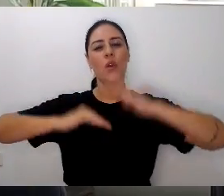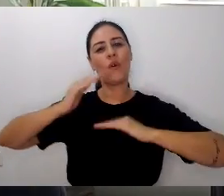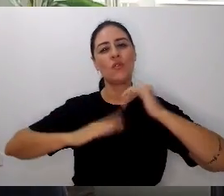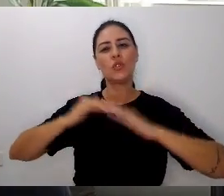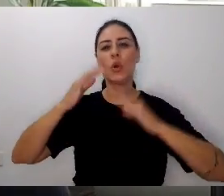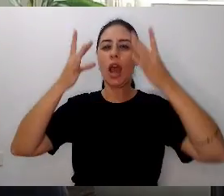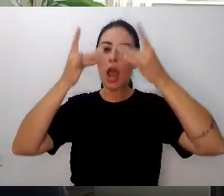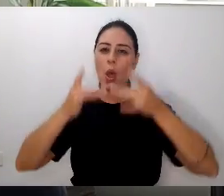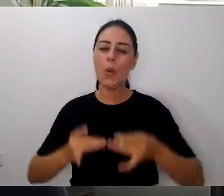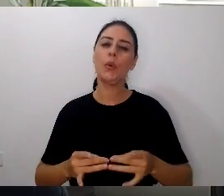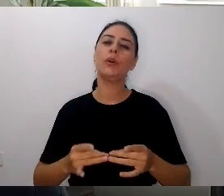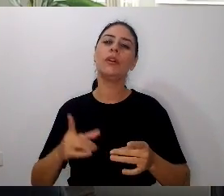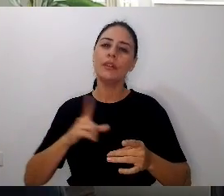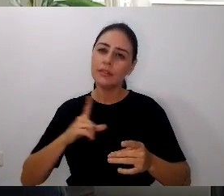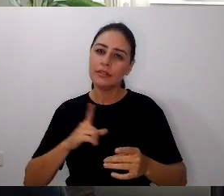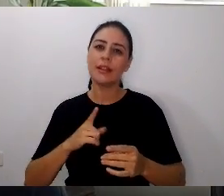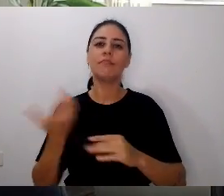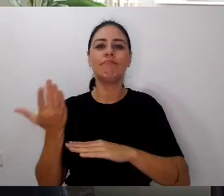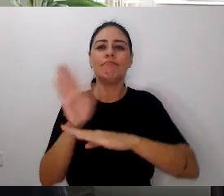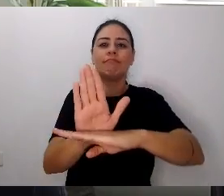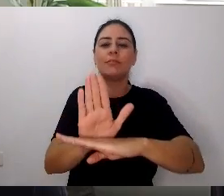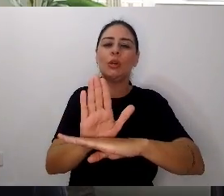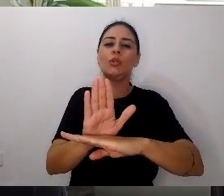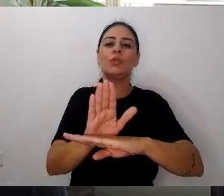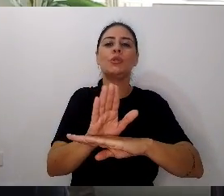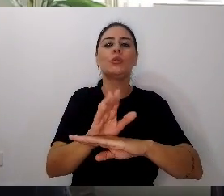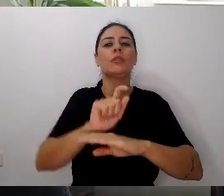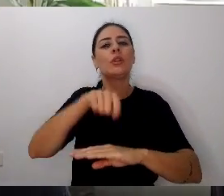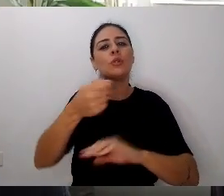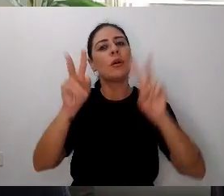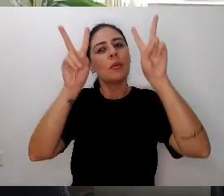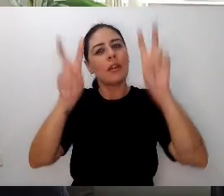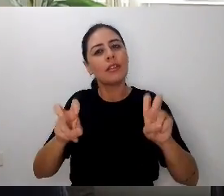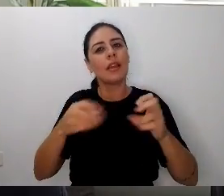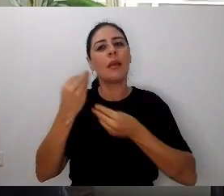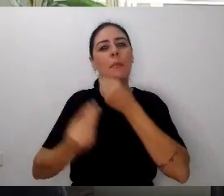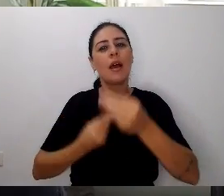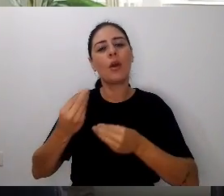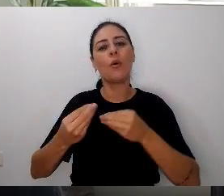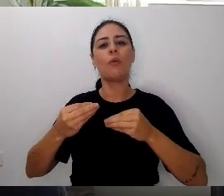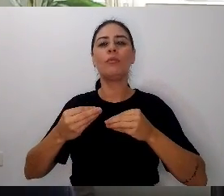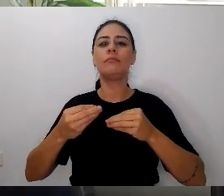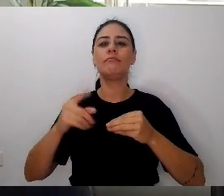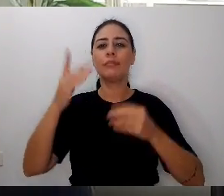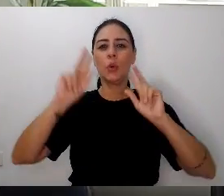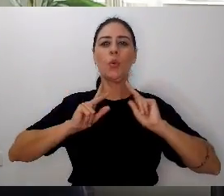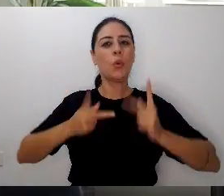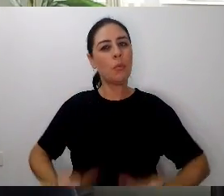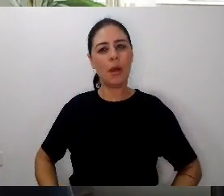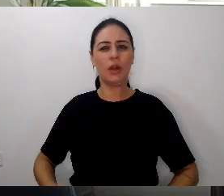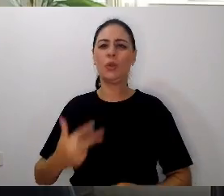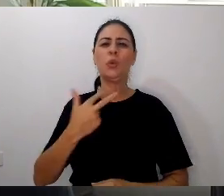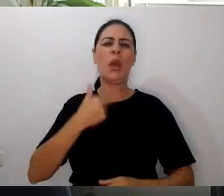O olhar daquela pessoa que vem para contribuir sobre a ação do ser humano e não necessariamente para apontar dedos,